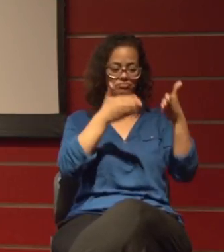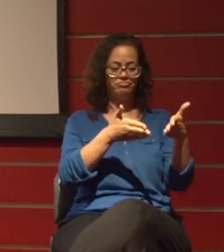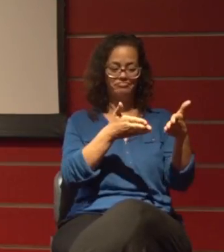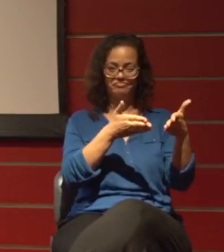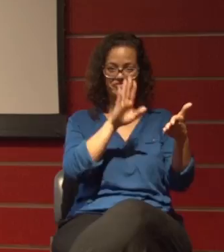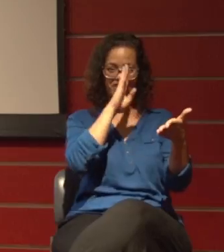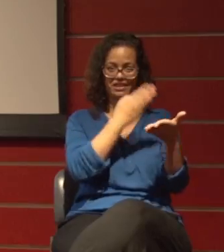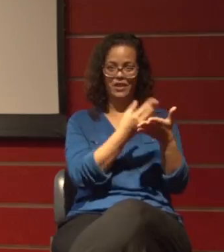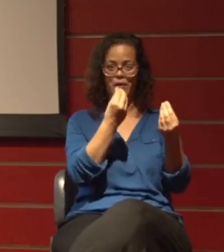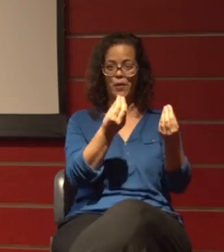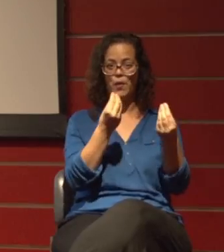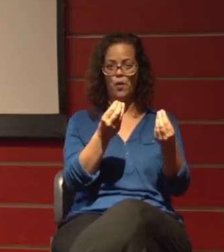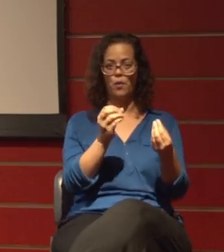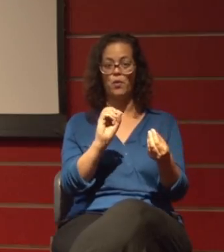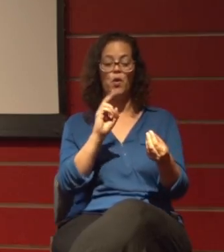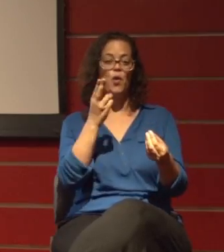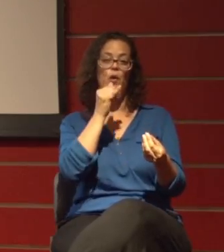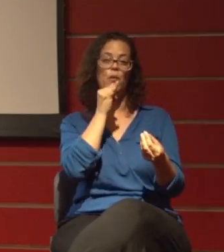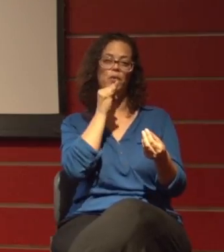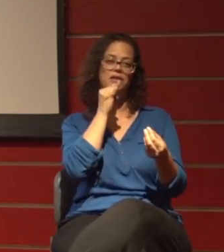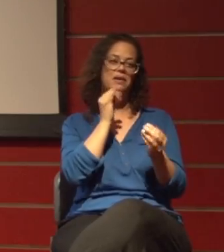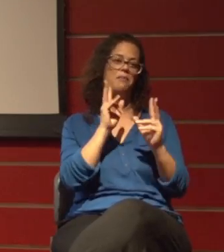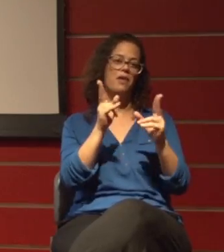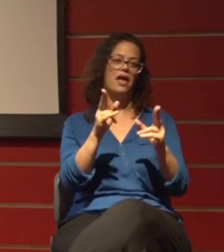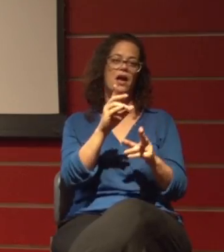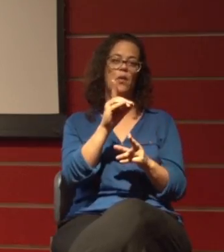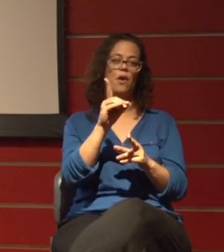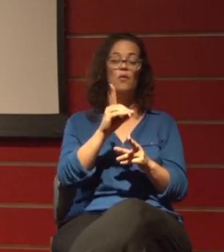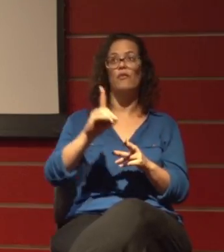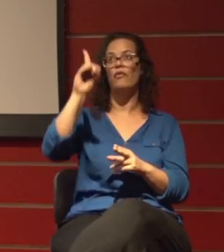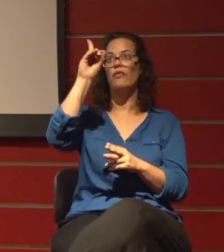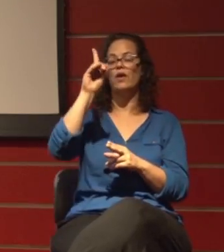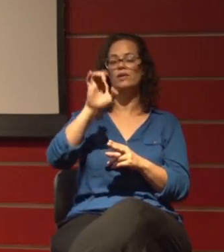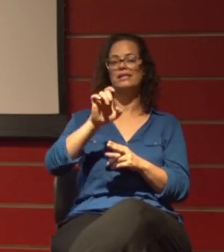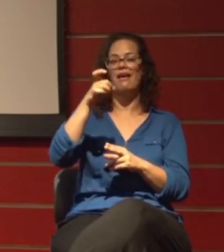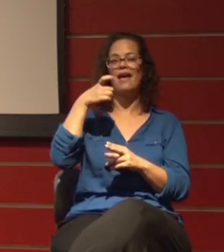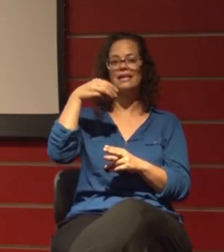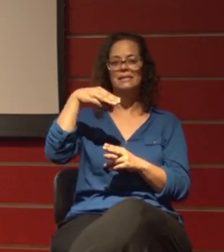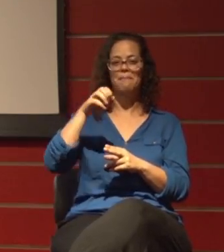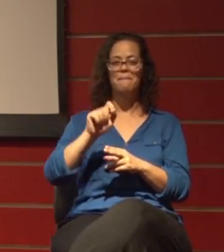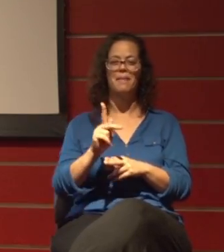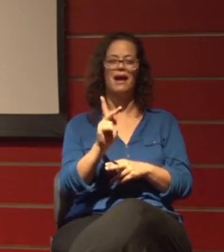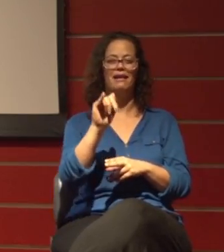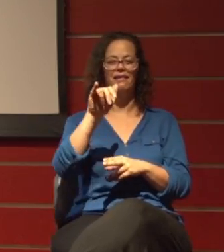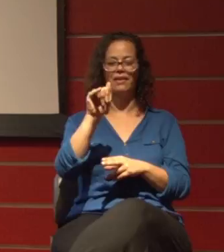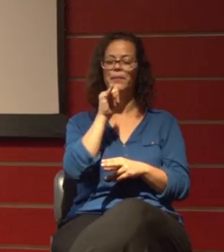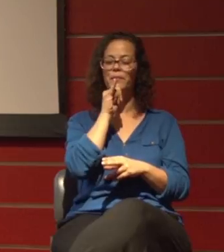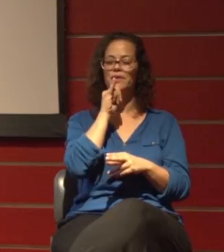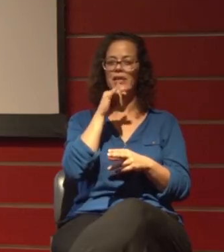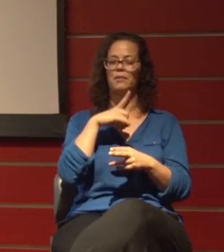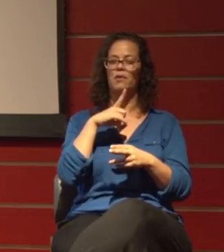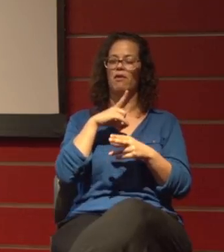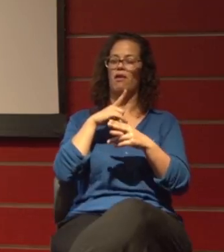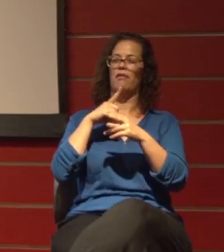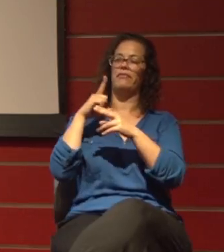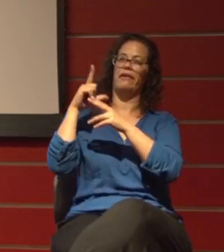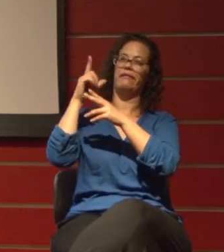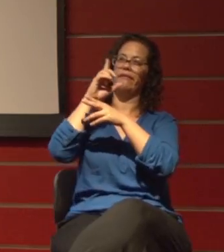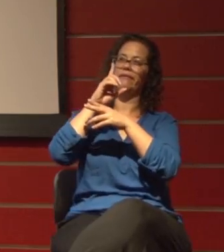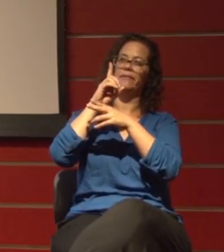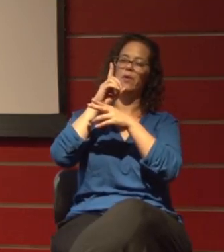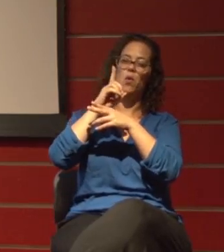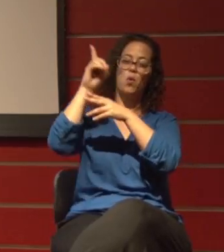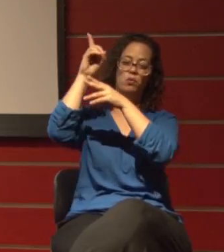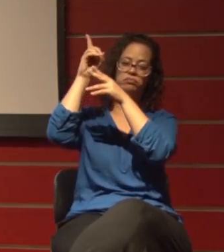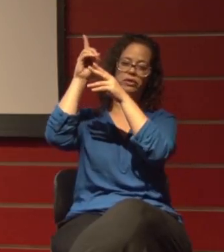ou seja surge uma solução do nada para salvar né surge a máquina Deus descendo do céu para tirar o personagem ali